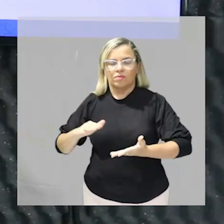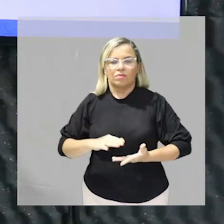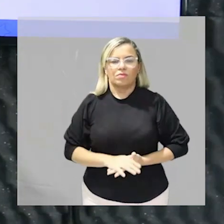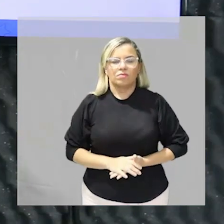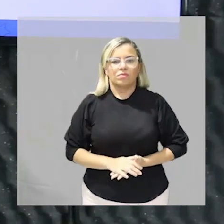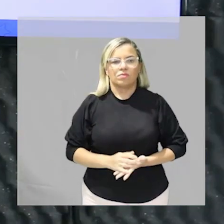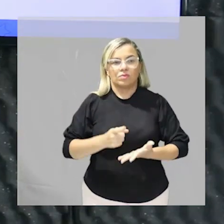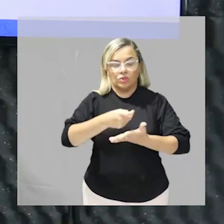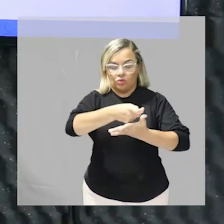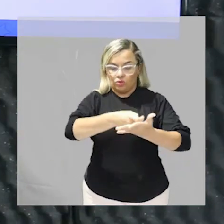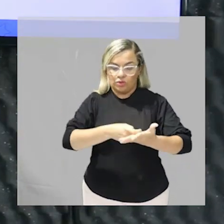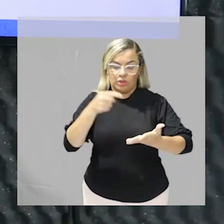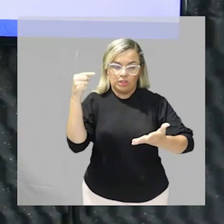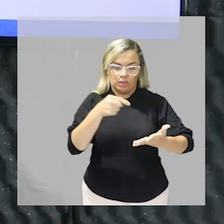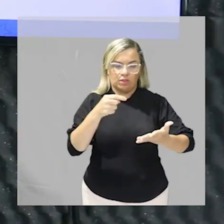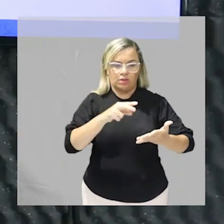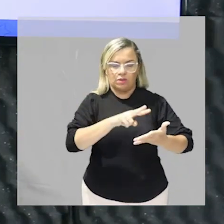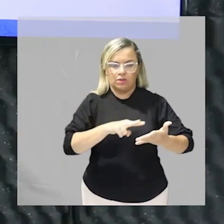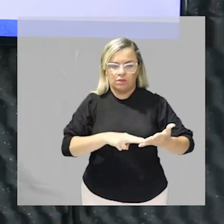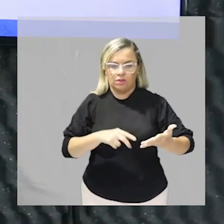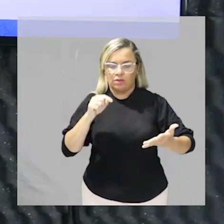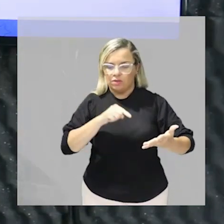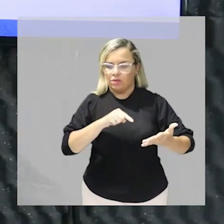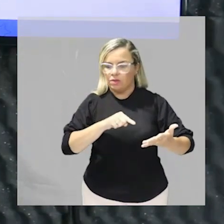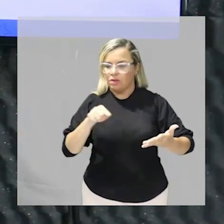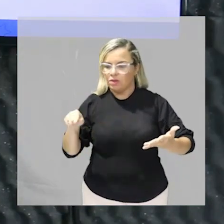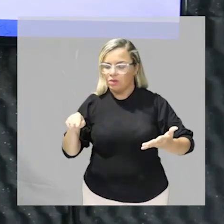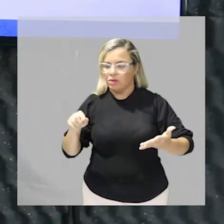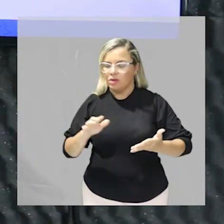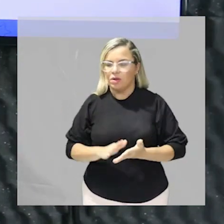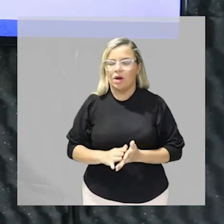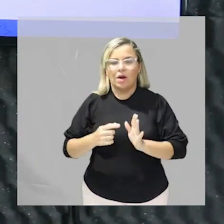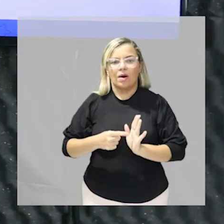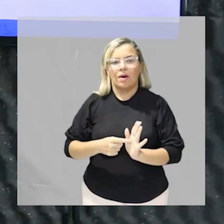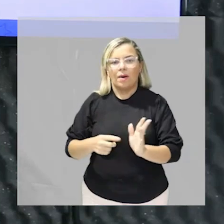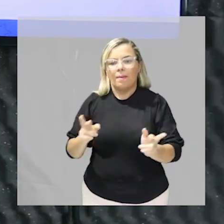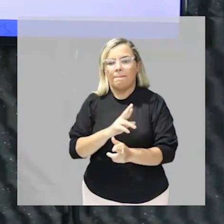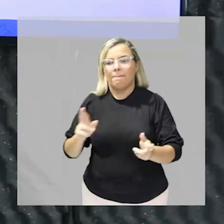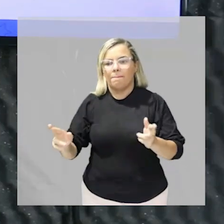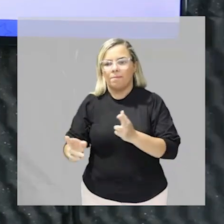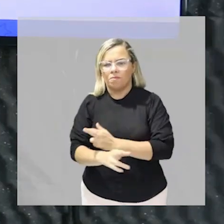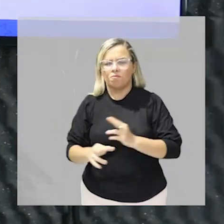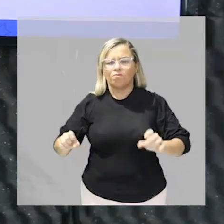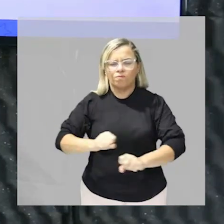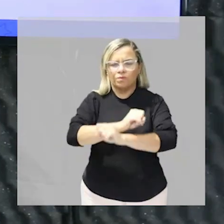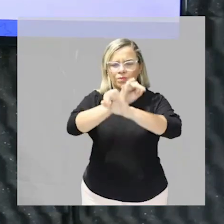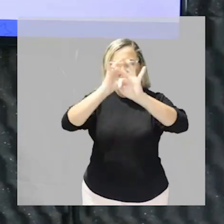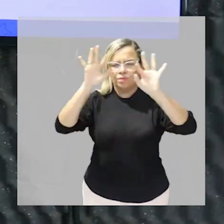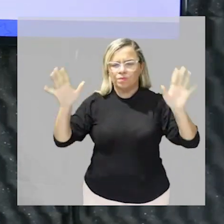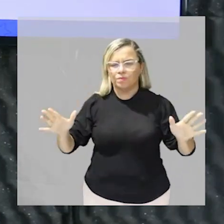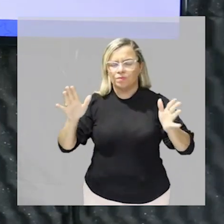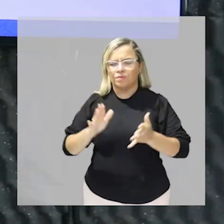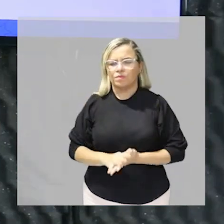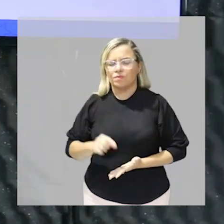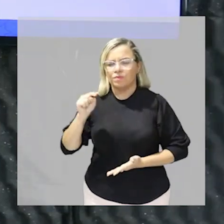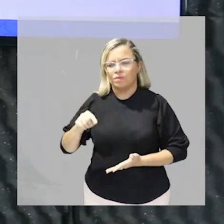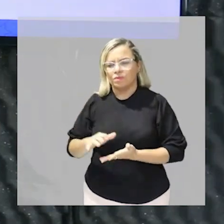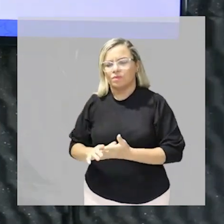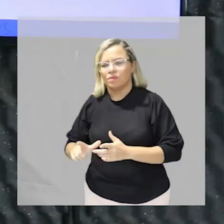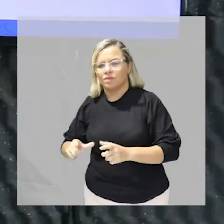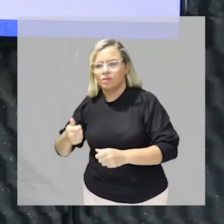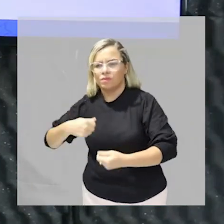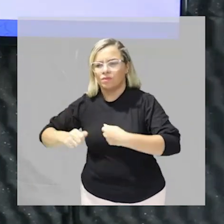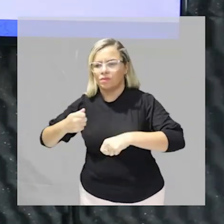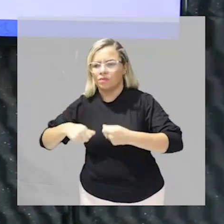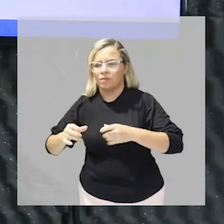o texto motivador, galera, ele vai me expressar, ele vai me mostrar uma relação muito clara ali entre uma atividade econômica